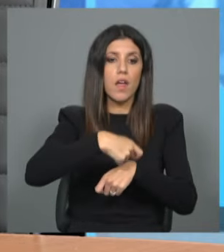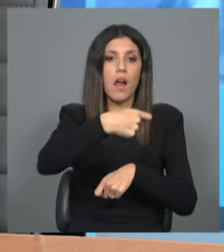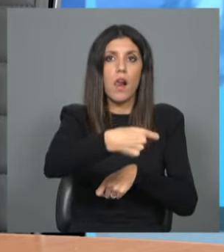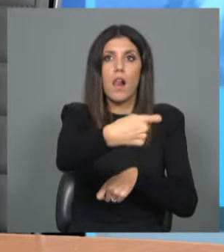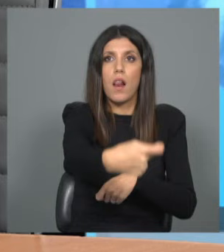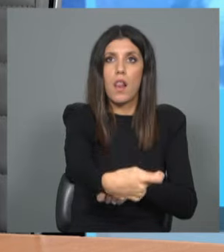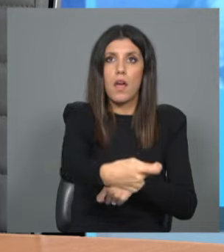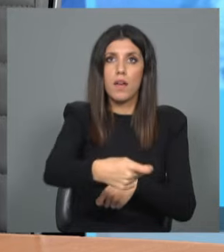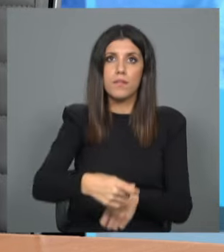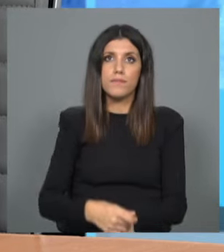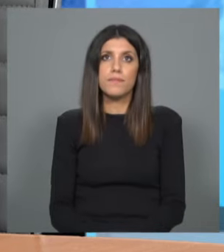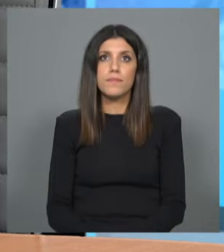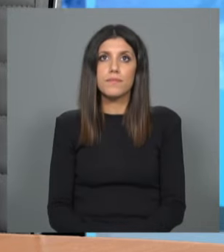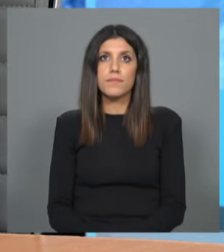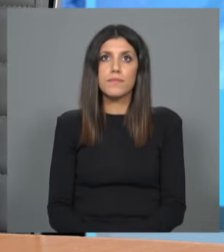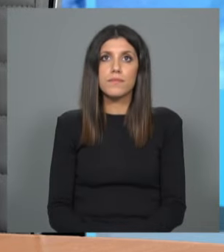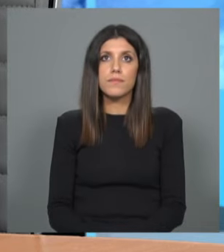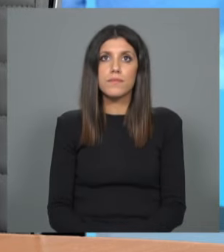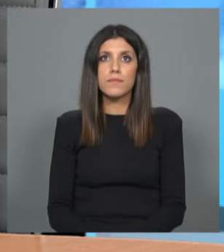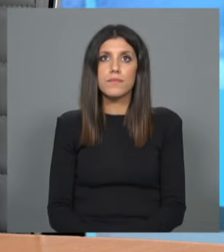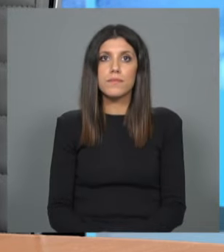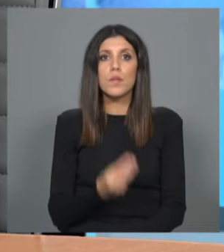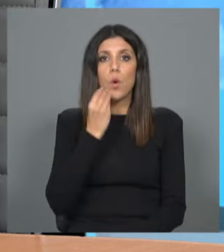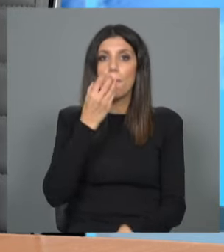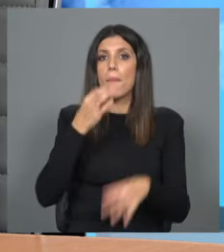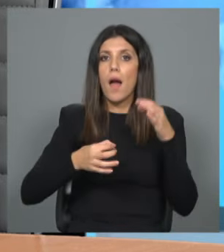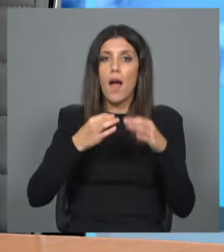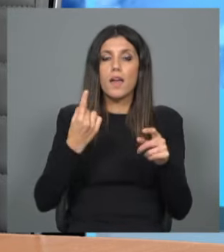se mantém através de meios artificiais.